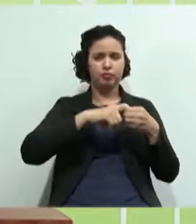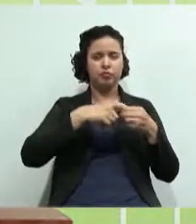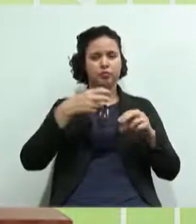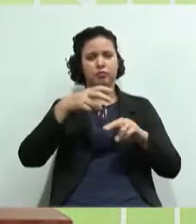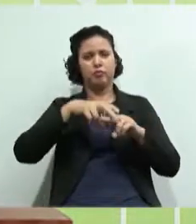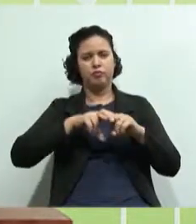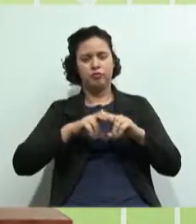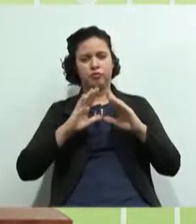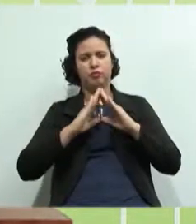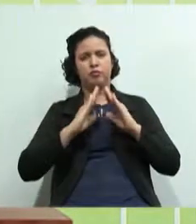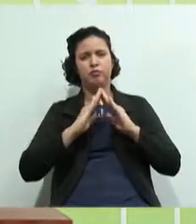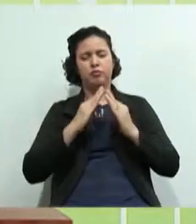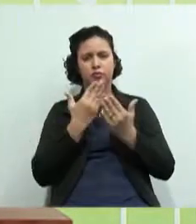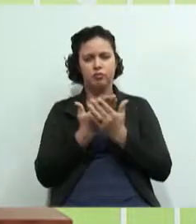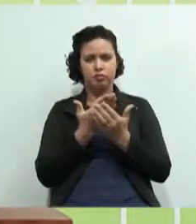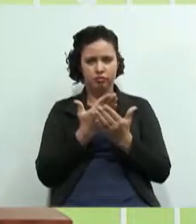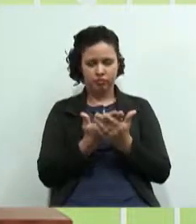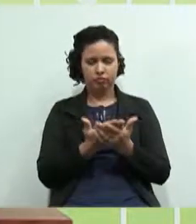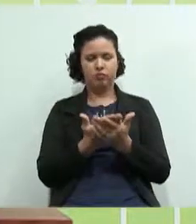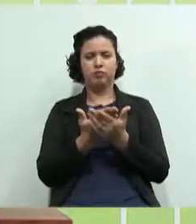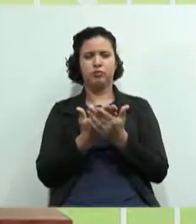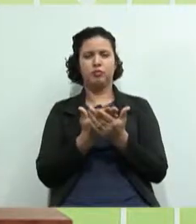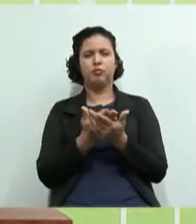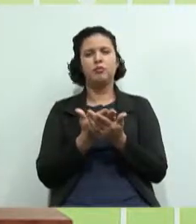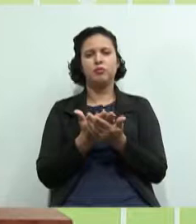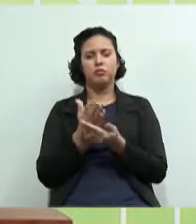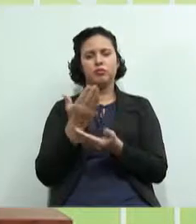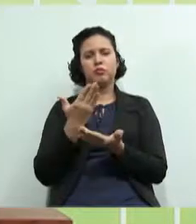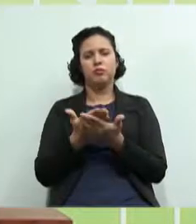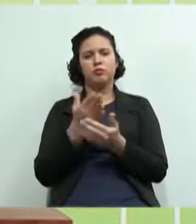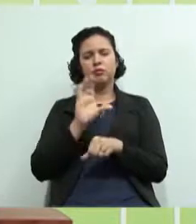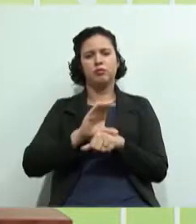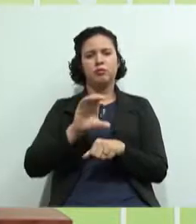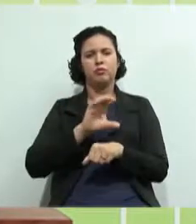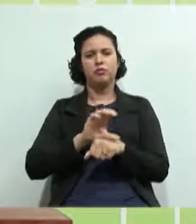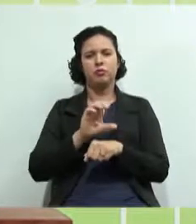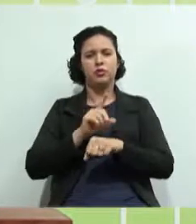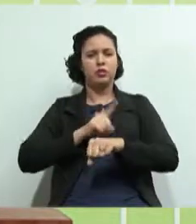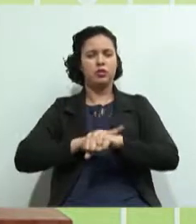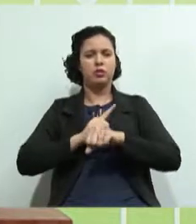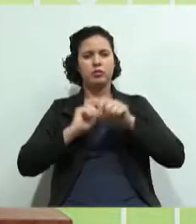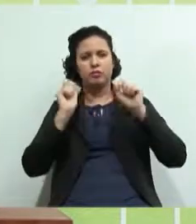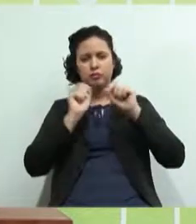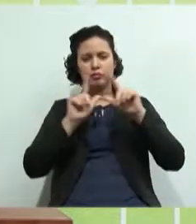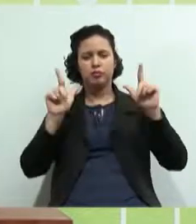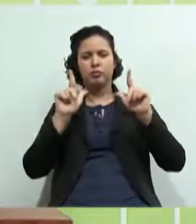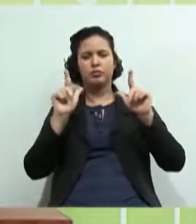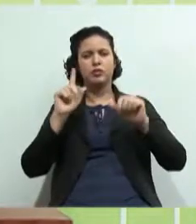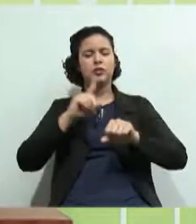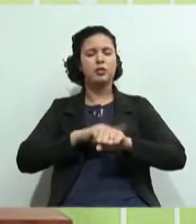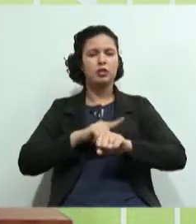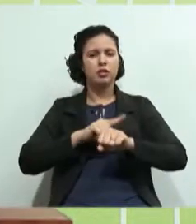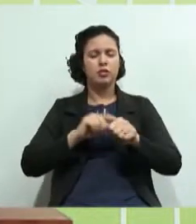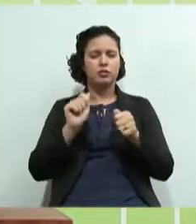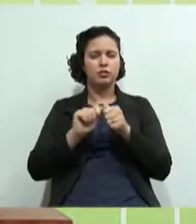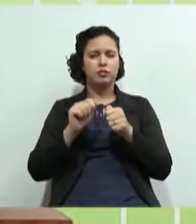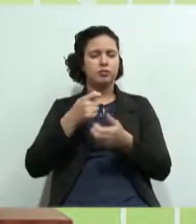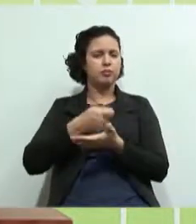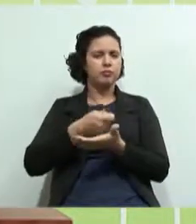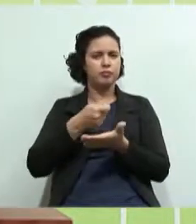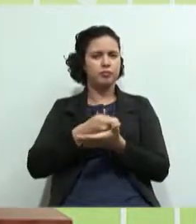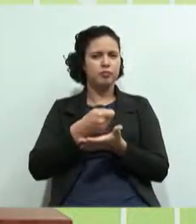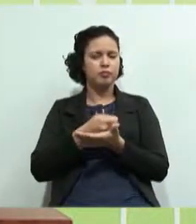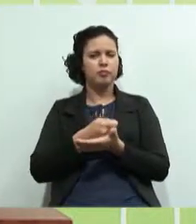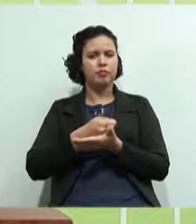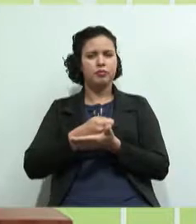não é verdade? E aí você agora está colhendo o fruto do seu planejamento. Que horas que eu tenho que acordar? Que horas que eu tenho que fazer minhas obrigações? Que horas que eu vou ajudar